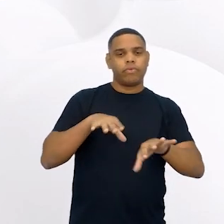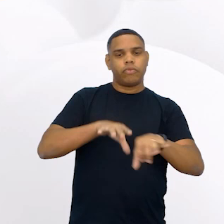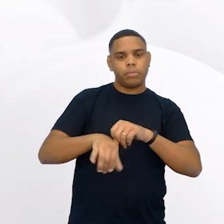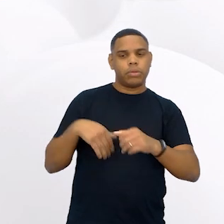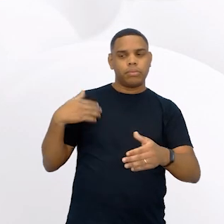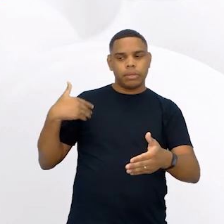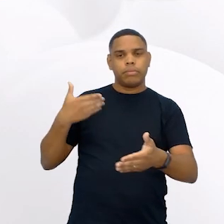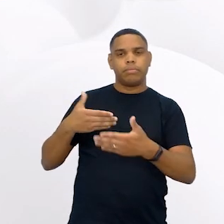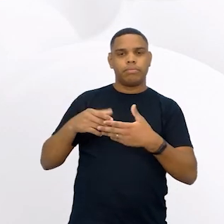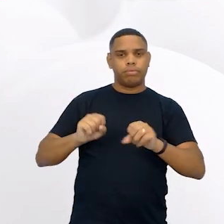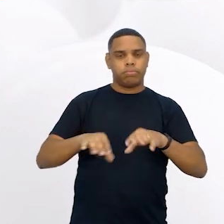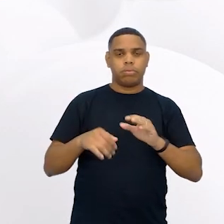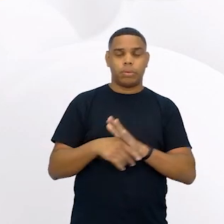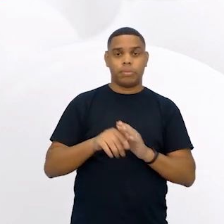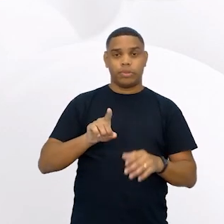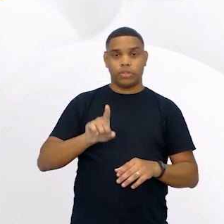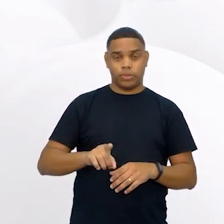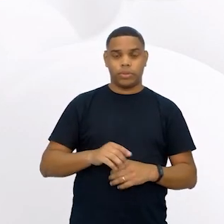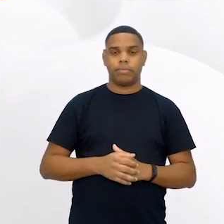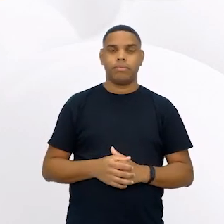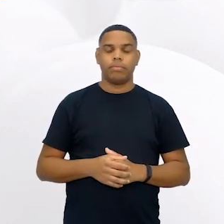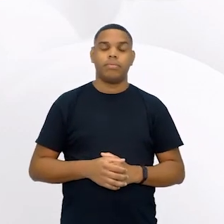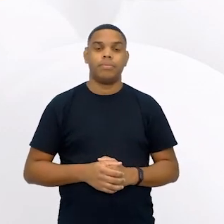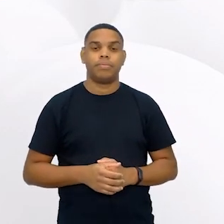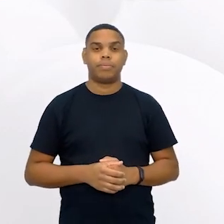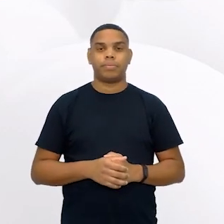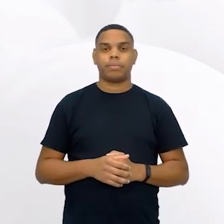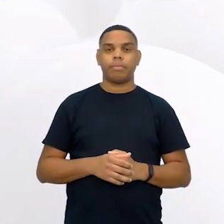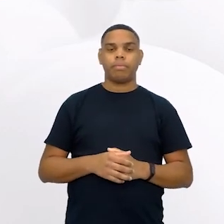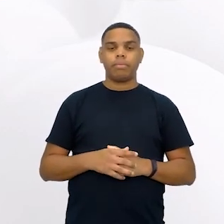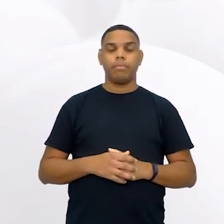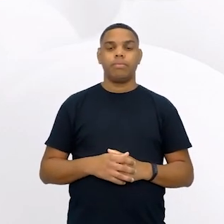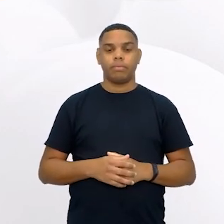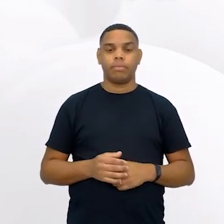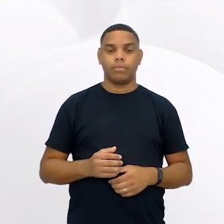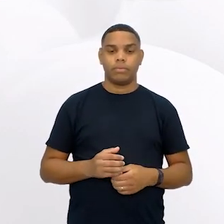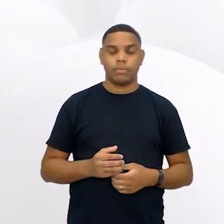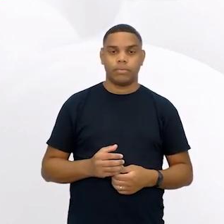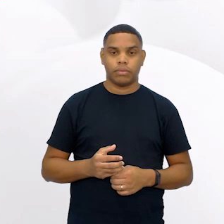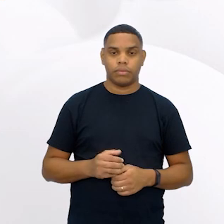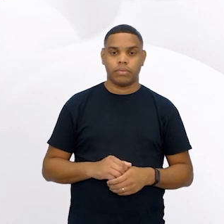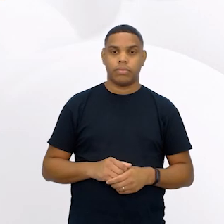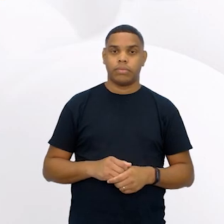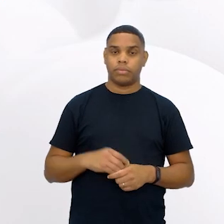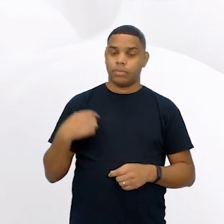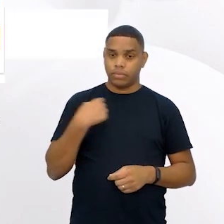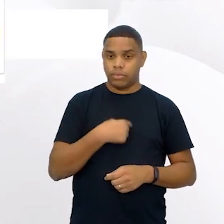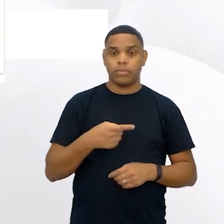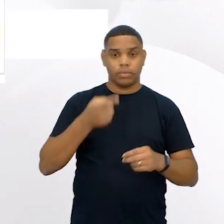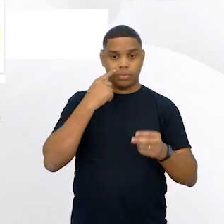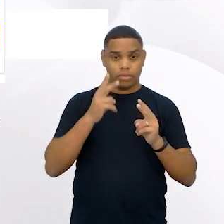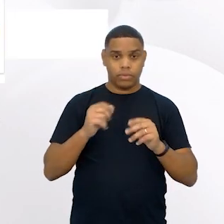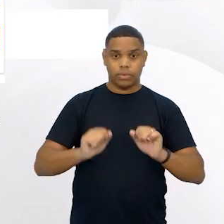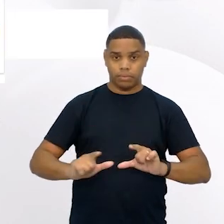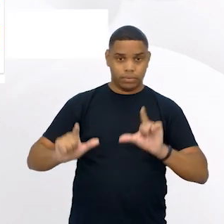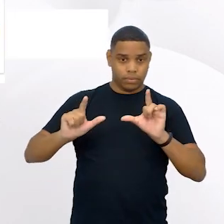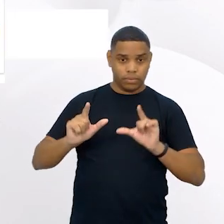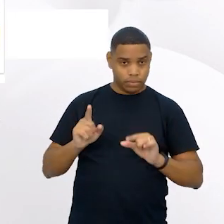que são promovidas ali nas diretorias. Boa. E assim, enquanto a gente está falando aqui, eu vou passando na